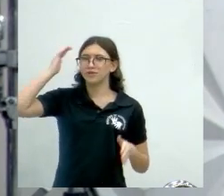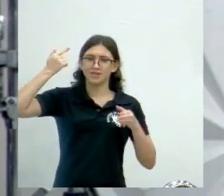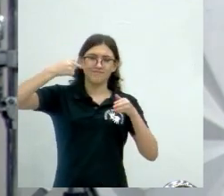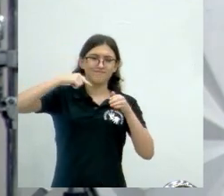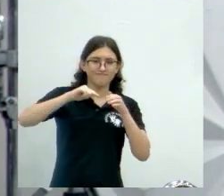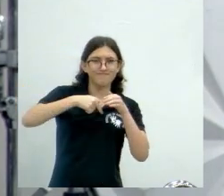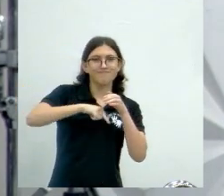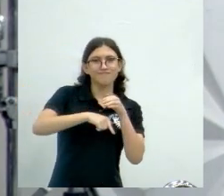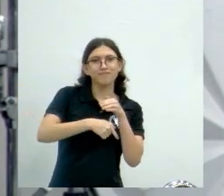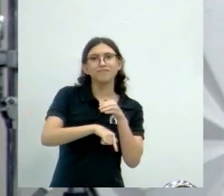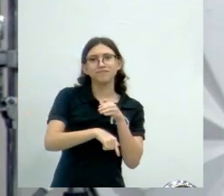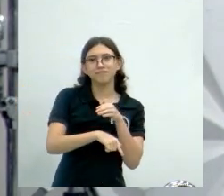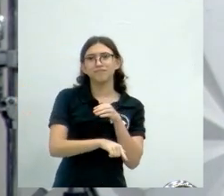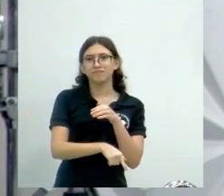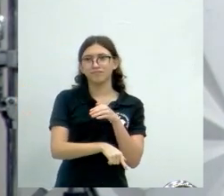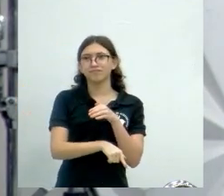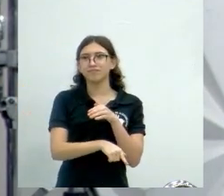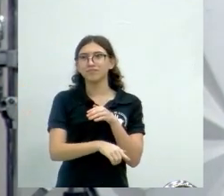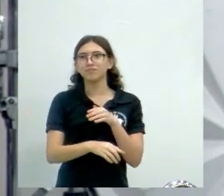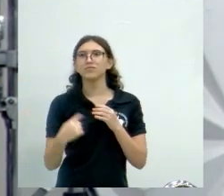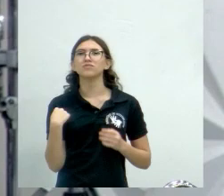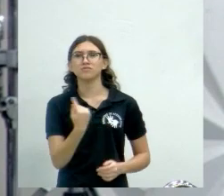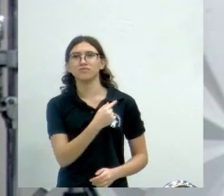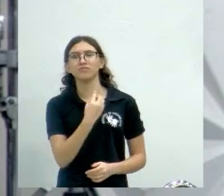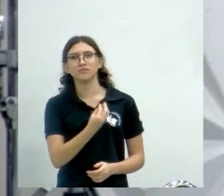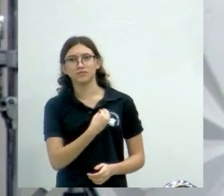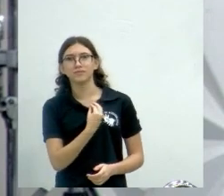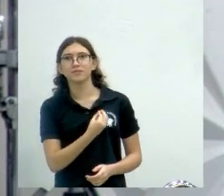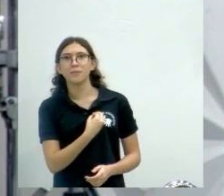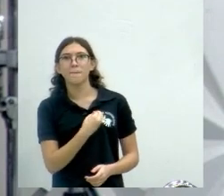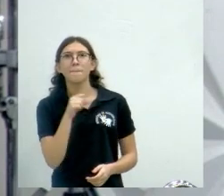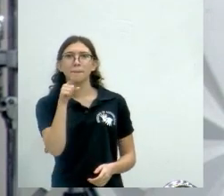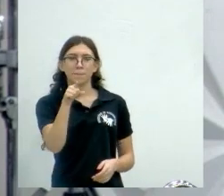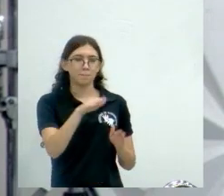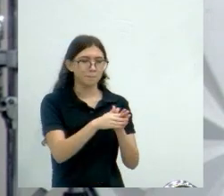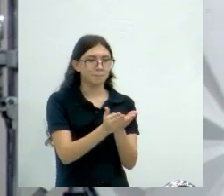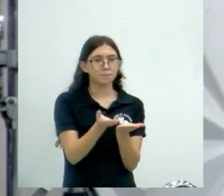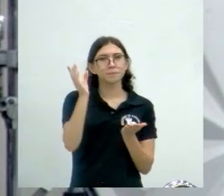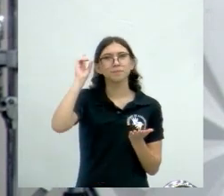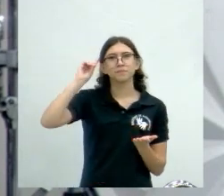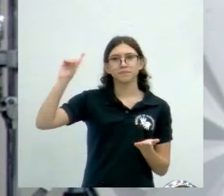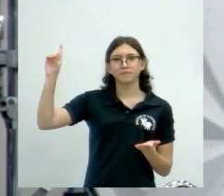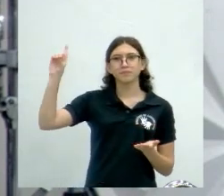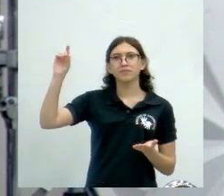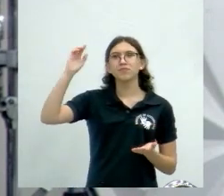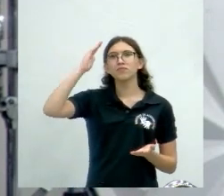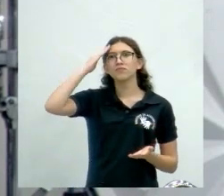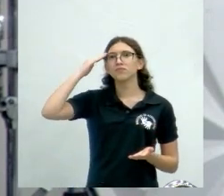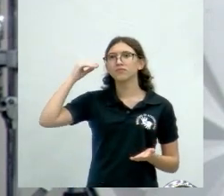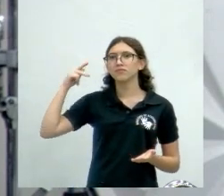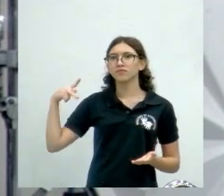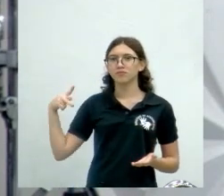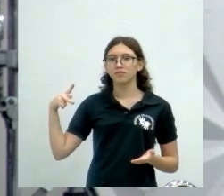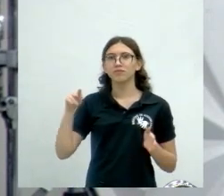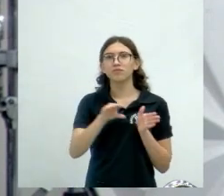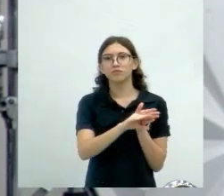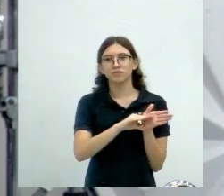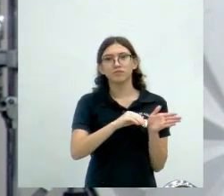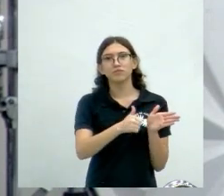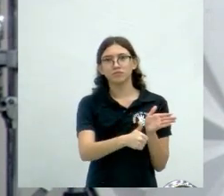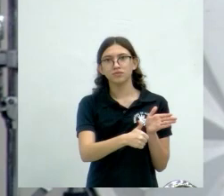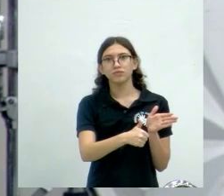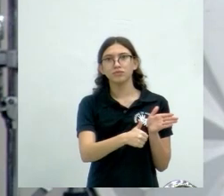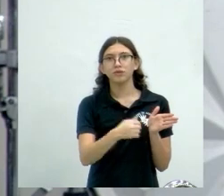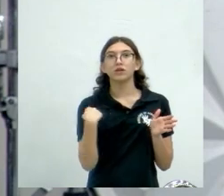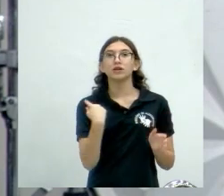sabedoria na vida prática. Então, abra o seu livro, sua Bíblia aí no livro de Provérbios, capítulo 1, e a gente vai do verso